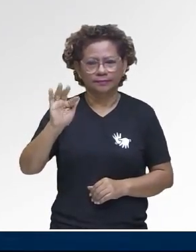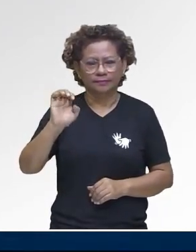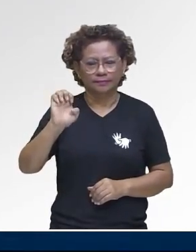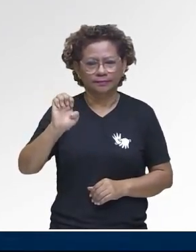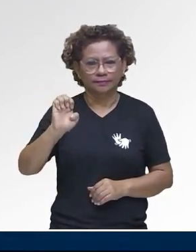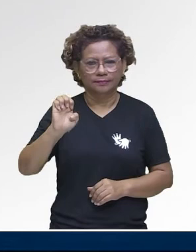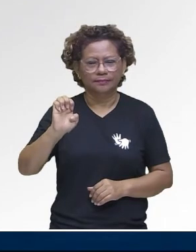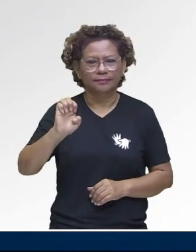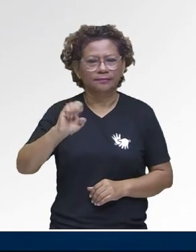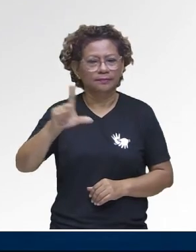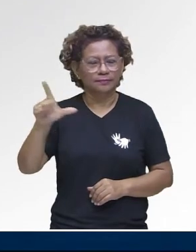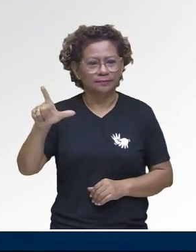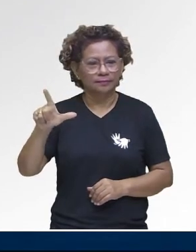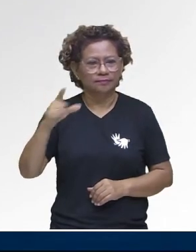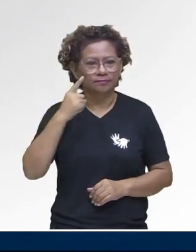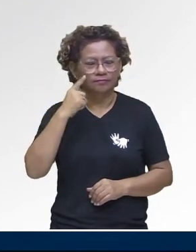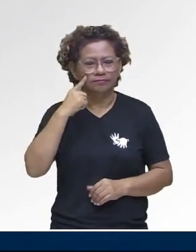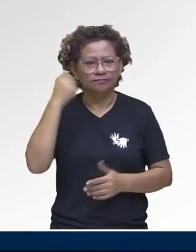de R$